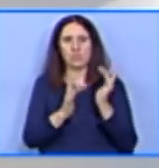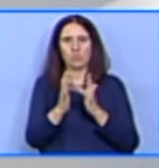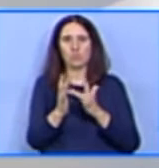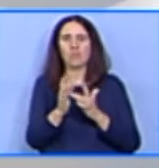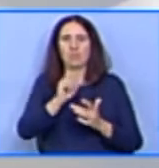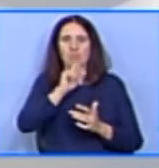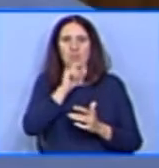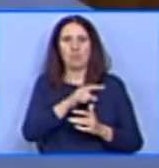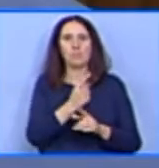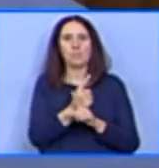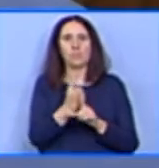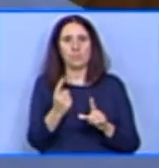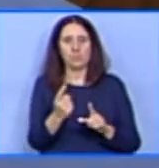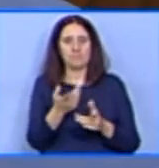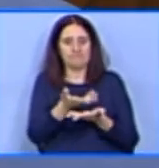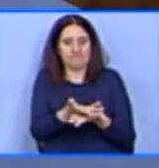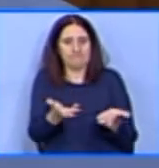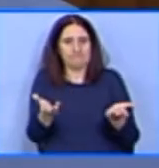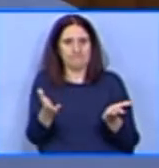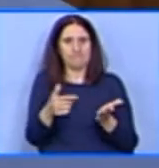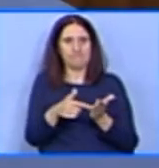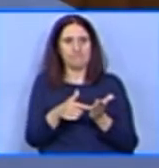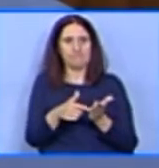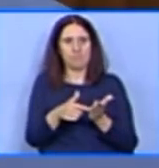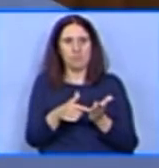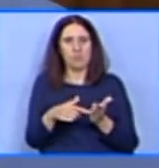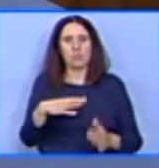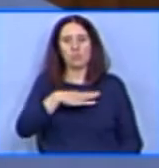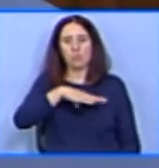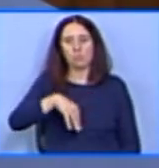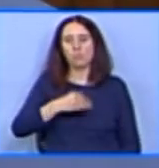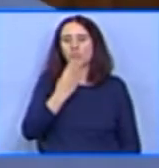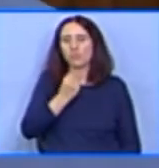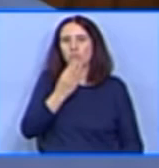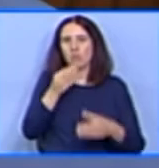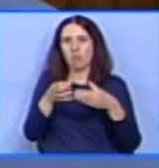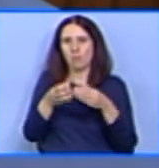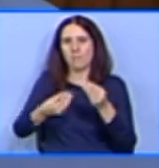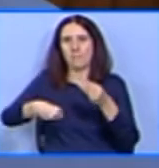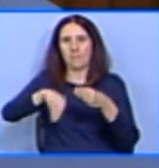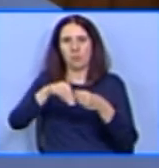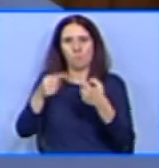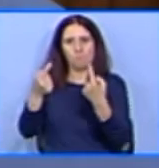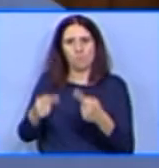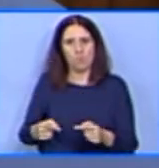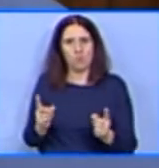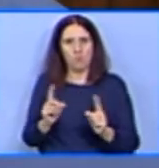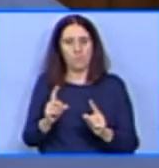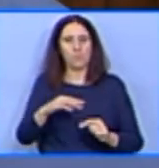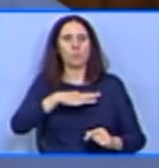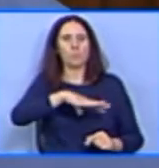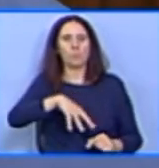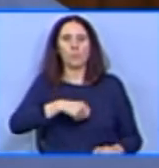Porque o que aqui está não é só o cenário de ir para além do mundo judaico, do típico